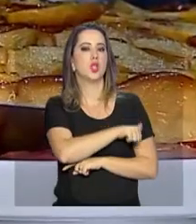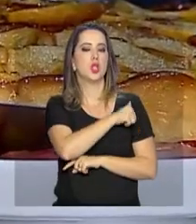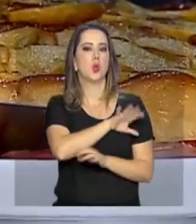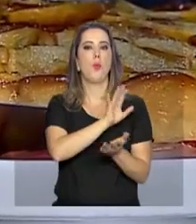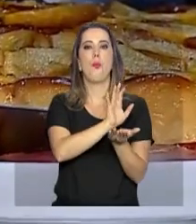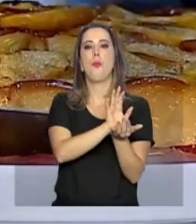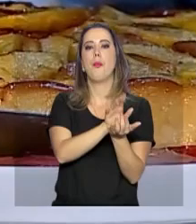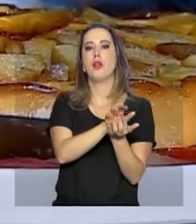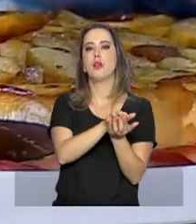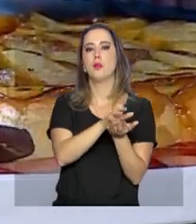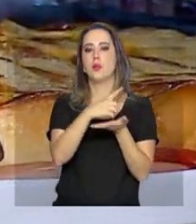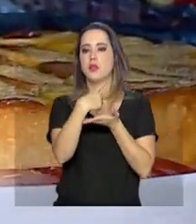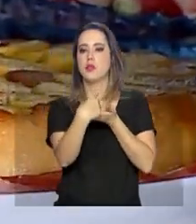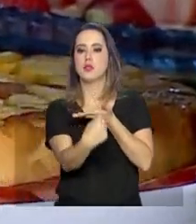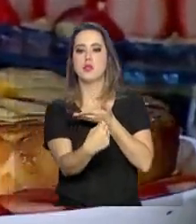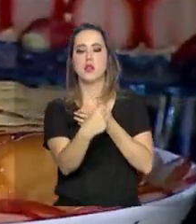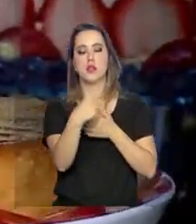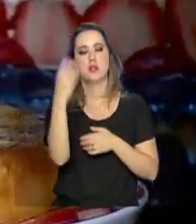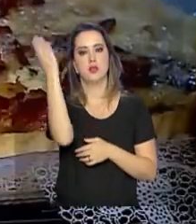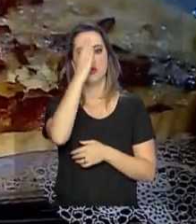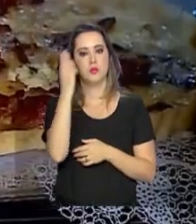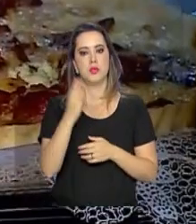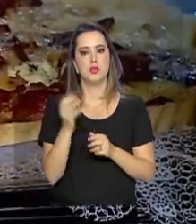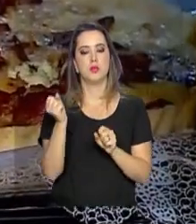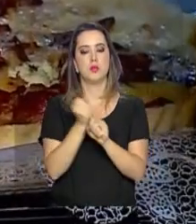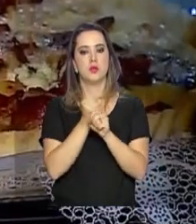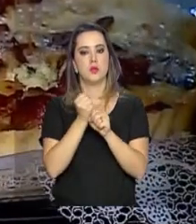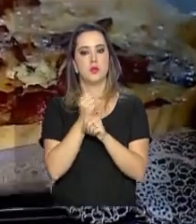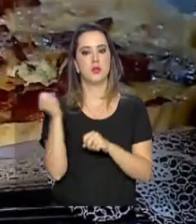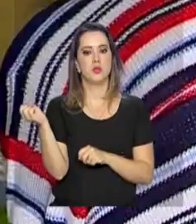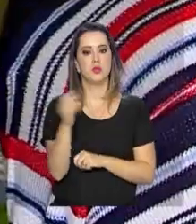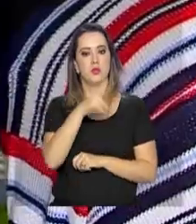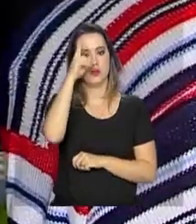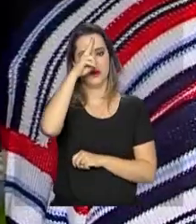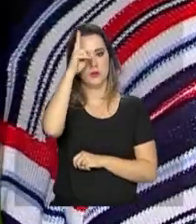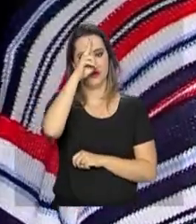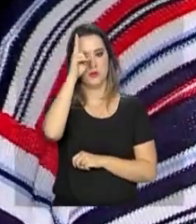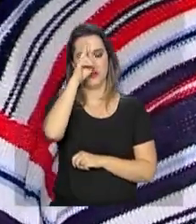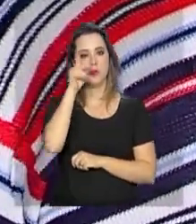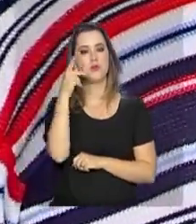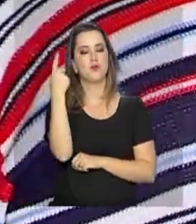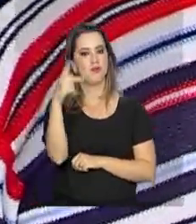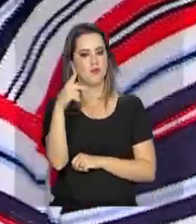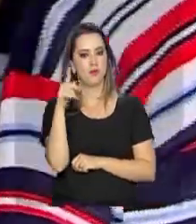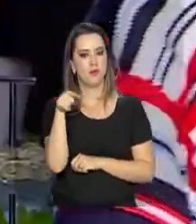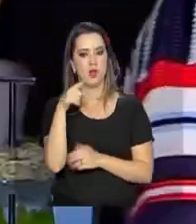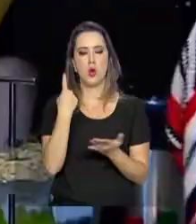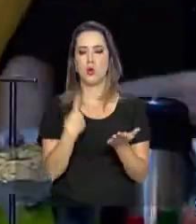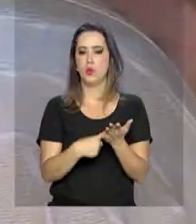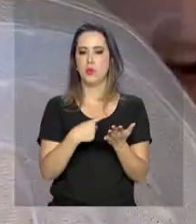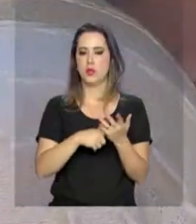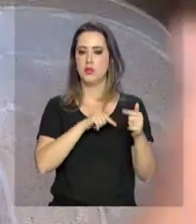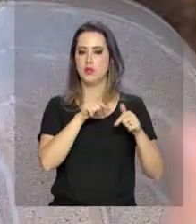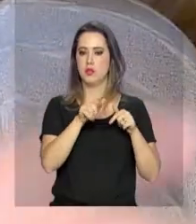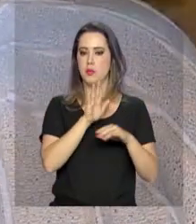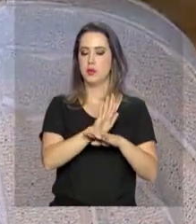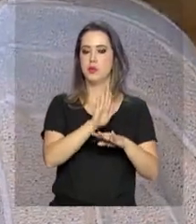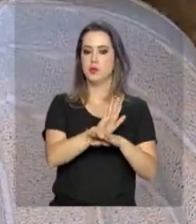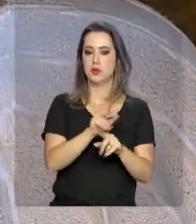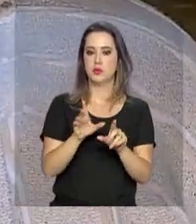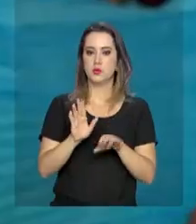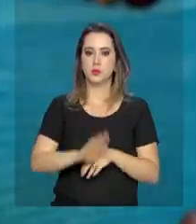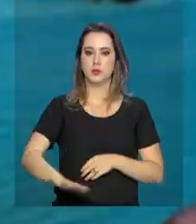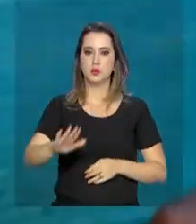que deixaram brasil para construir uma nova história no país vizinho nos encontros elas combinam ações sociais para ajudar